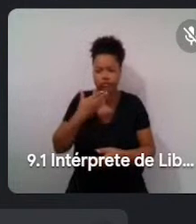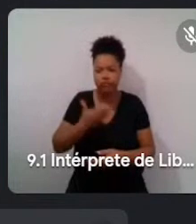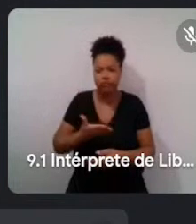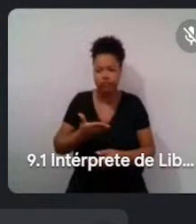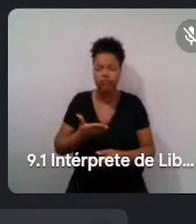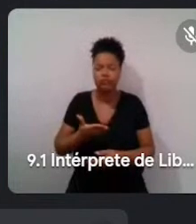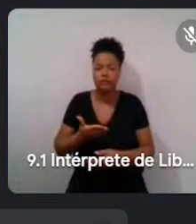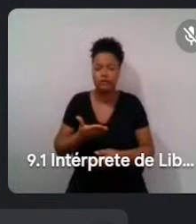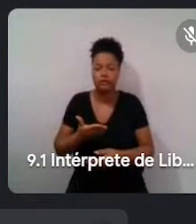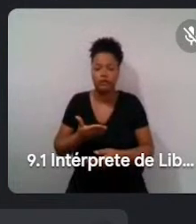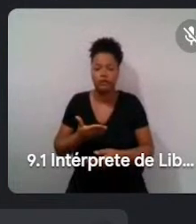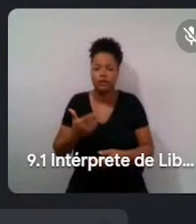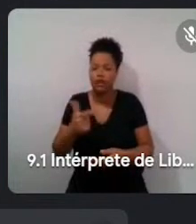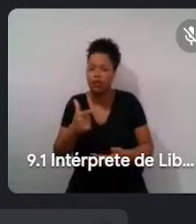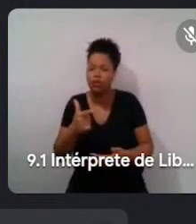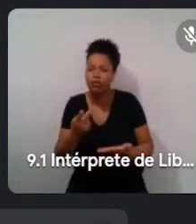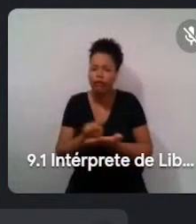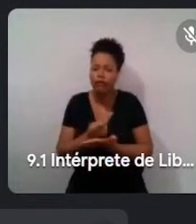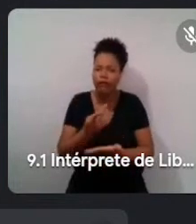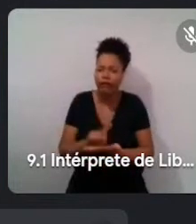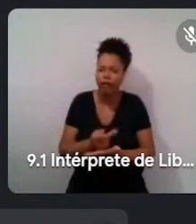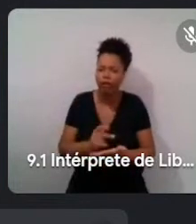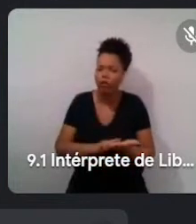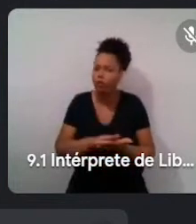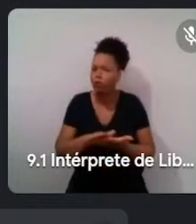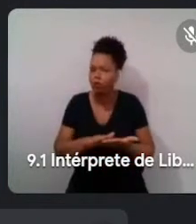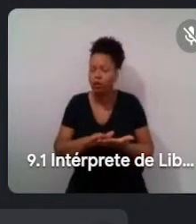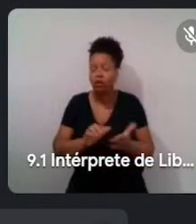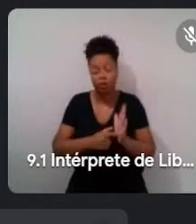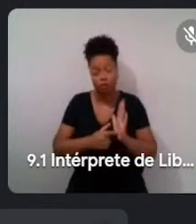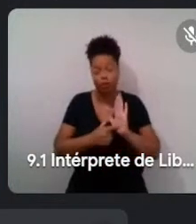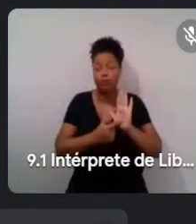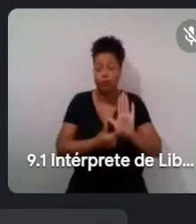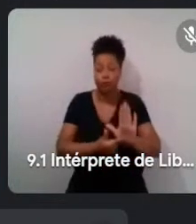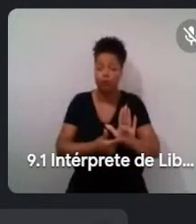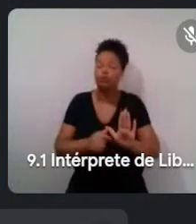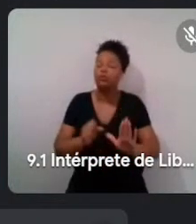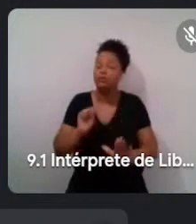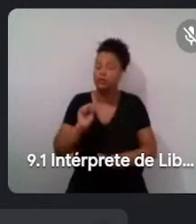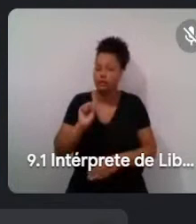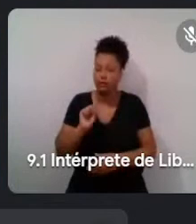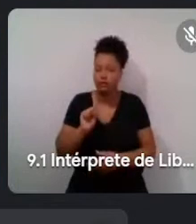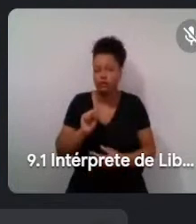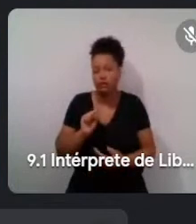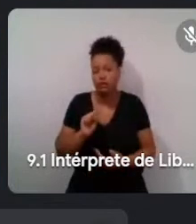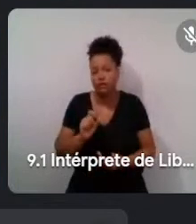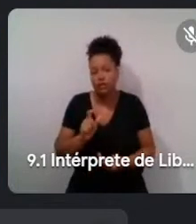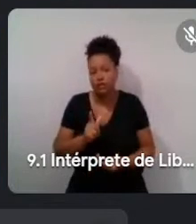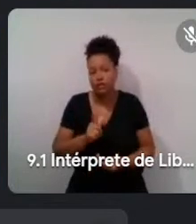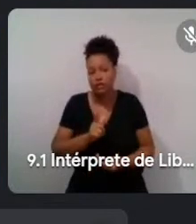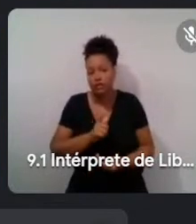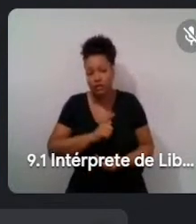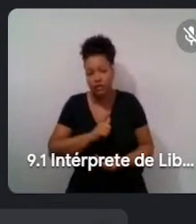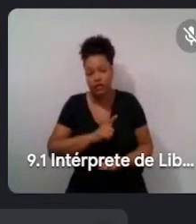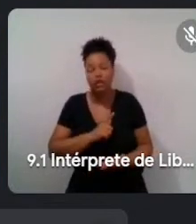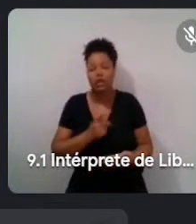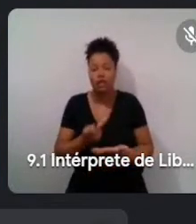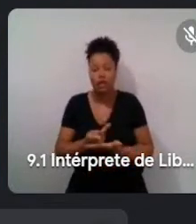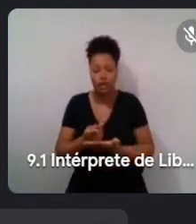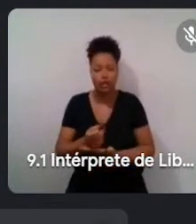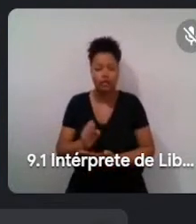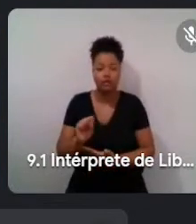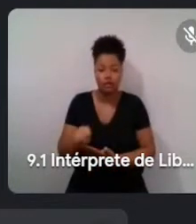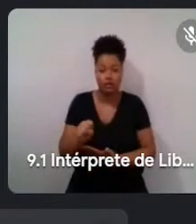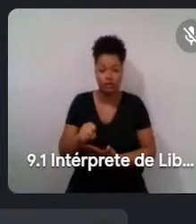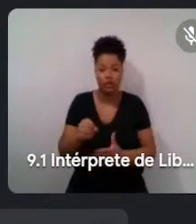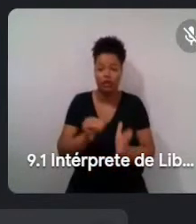propriamente irregularidade, eu aponto, senhor presidente, que a irregularidade ela é chapada. O descumprimento do